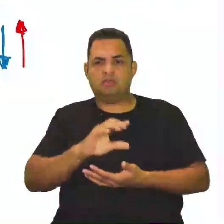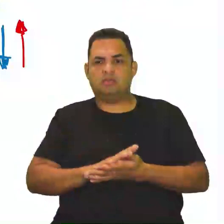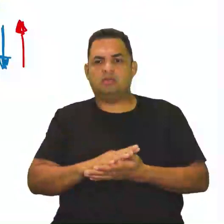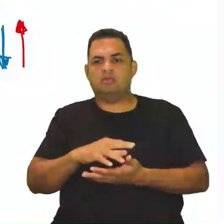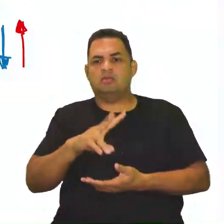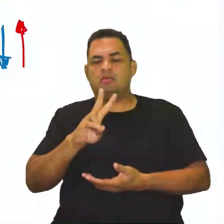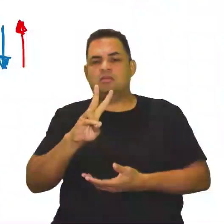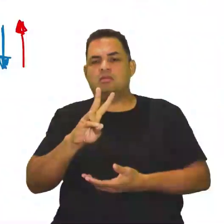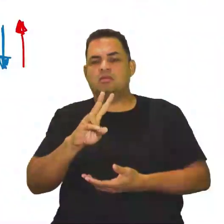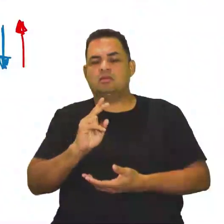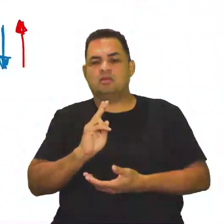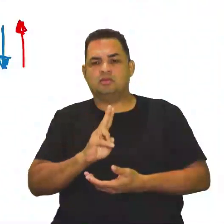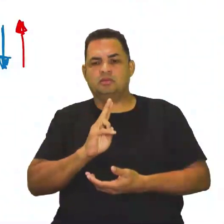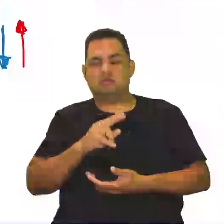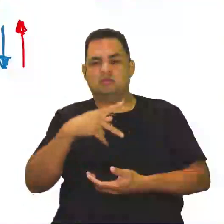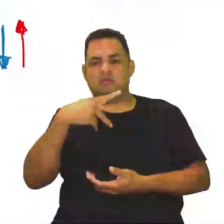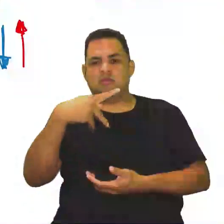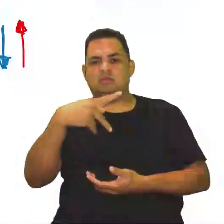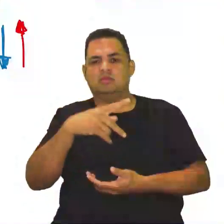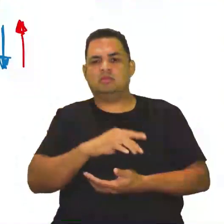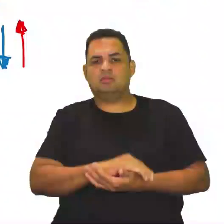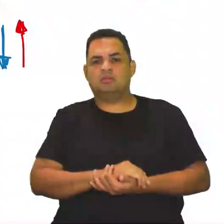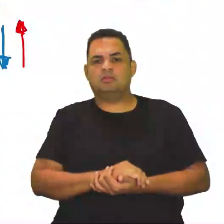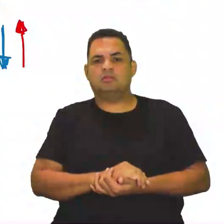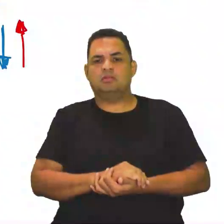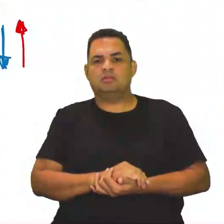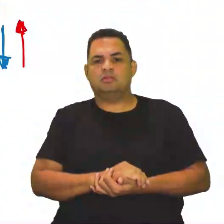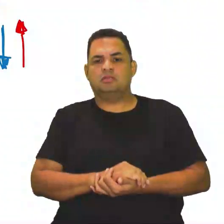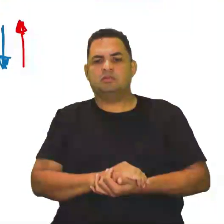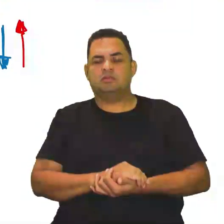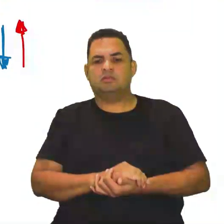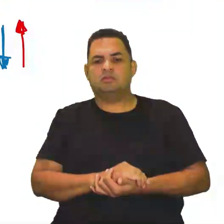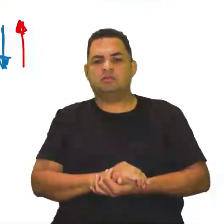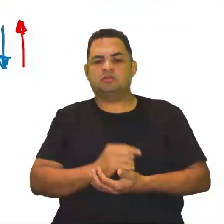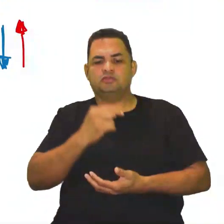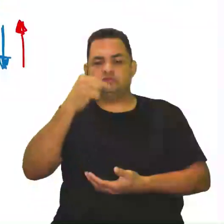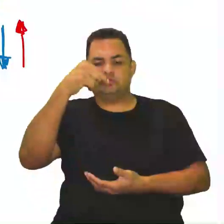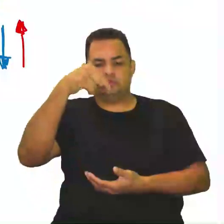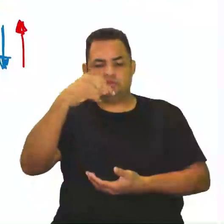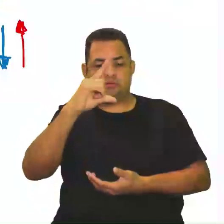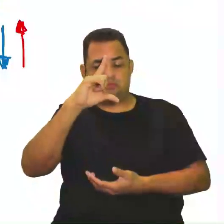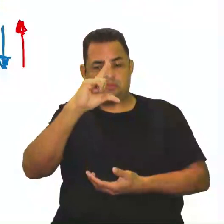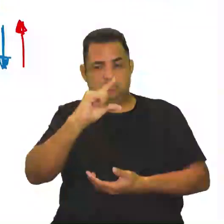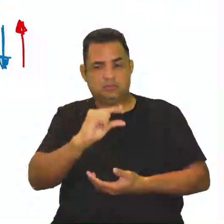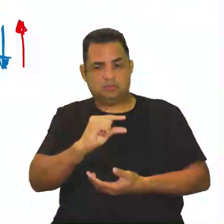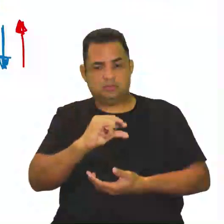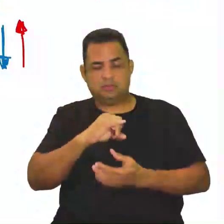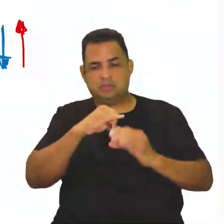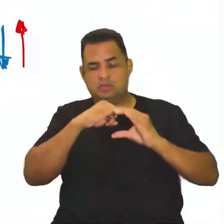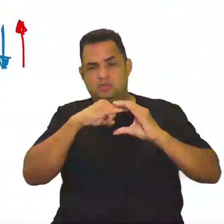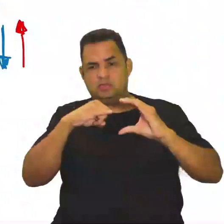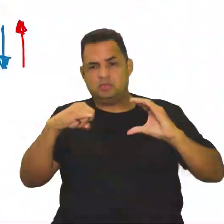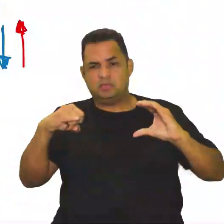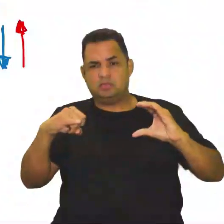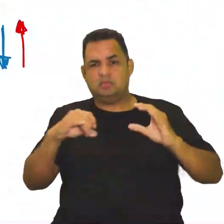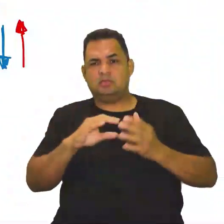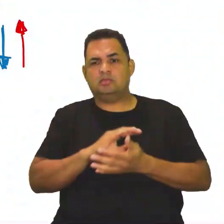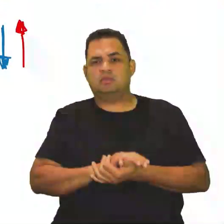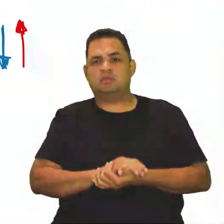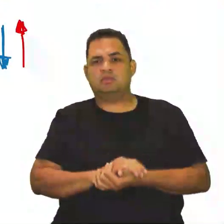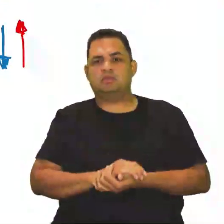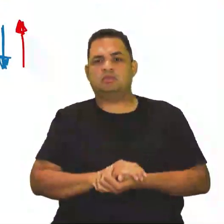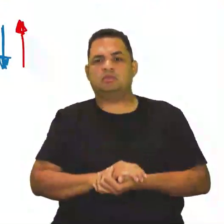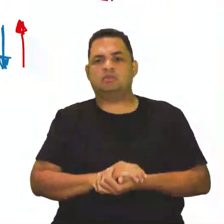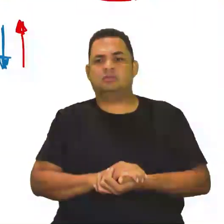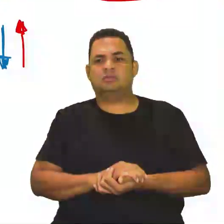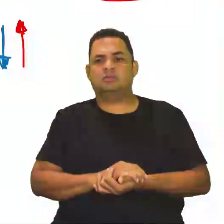mantendo a potência, o que eu vou estar fazendo? Diminuindo a passagem de corrente. Nesse caso aqui, nós